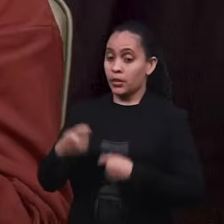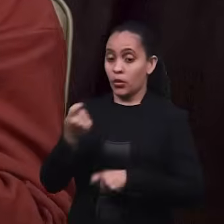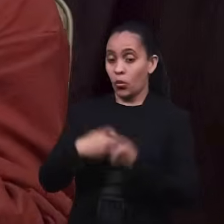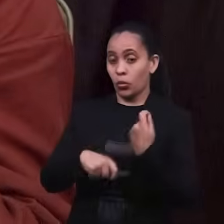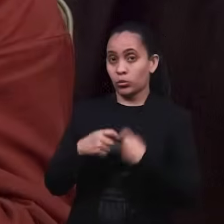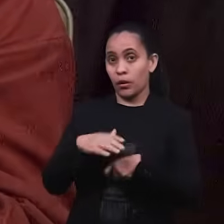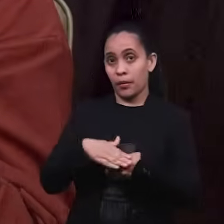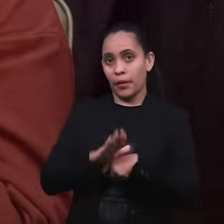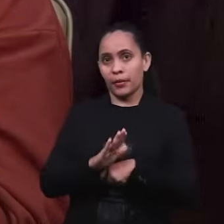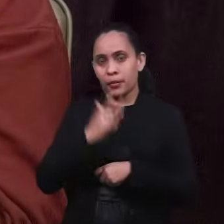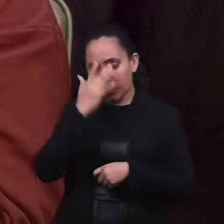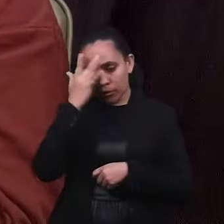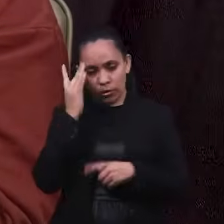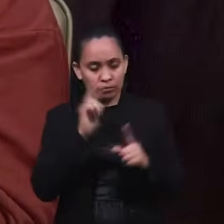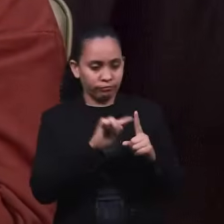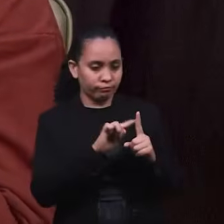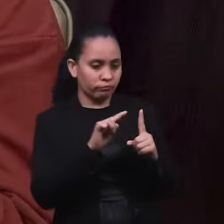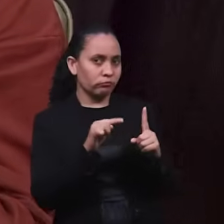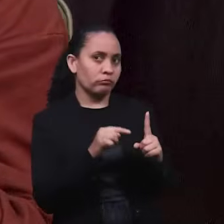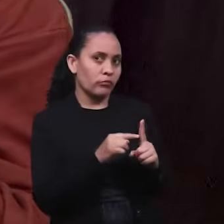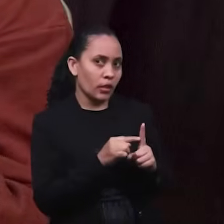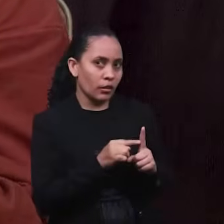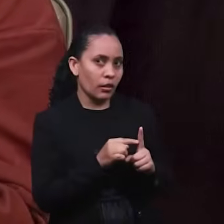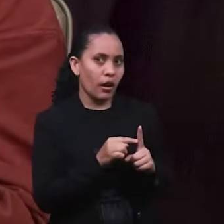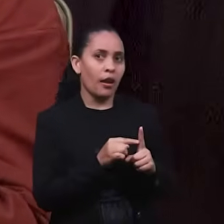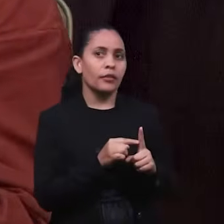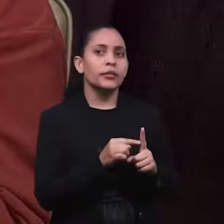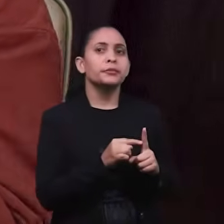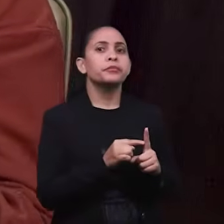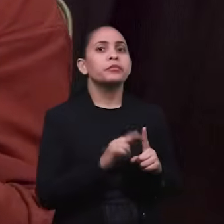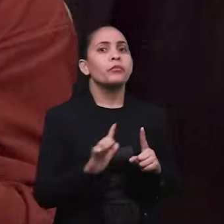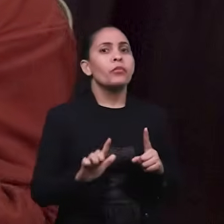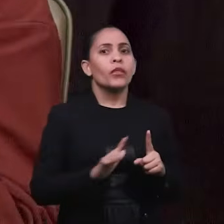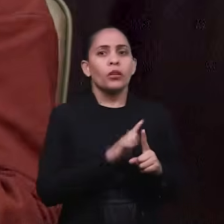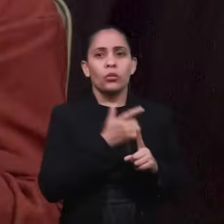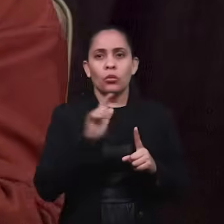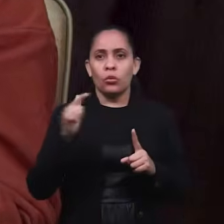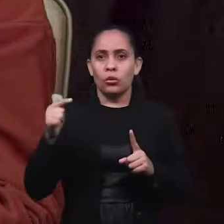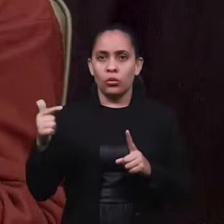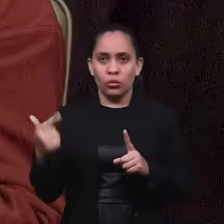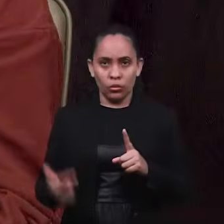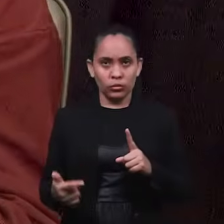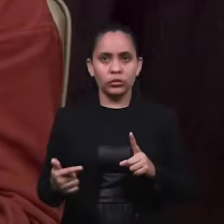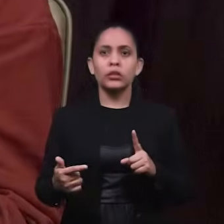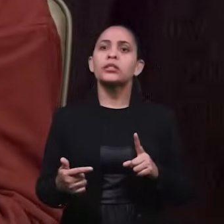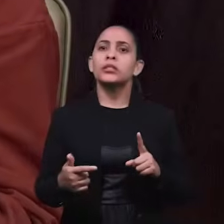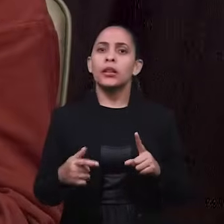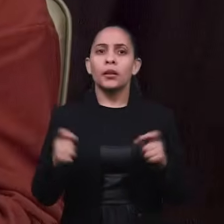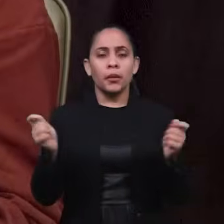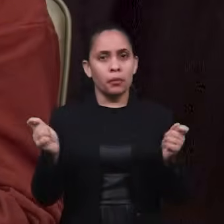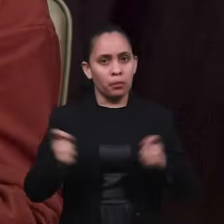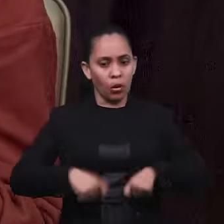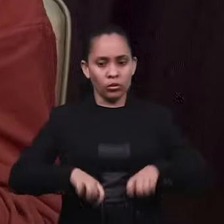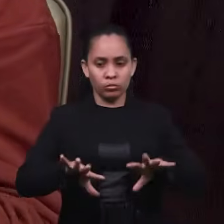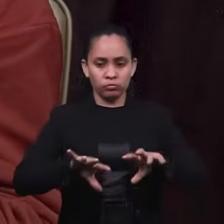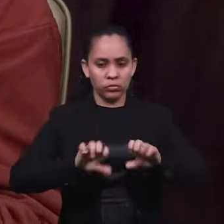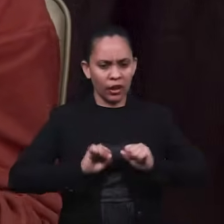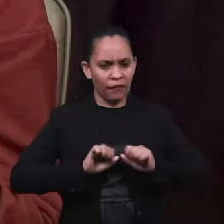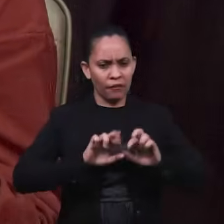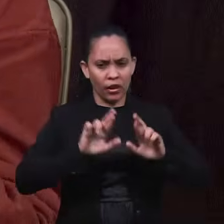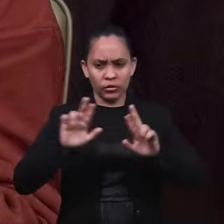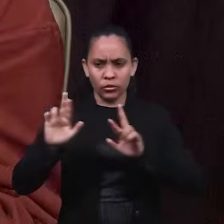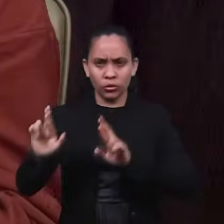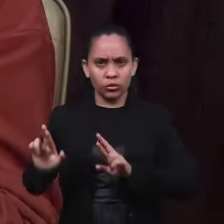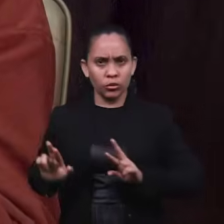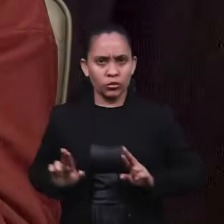maior. Agora, a gestante, até mesmo por outras contaminações que podem vir, né? Risco de